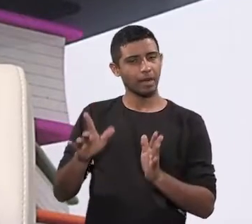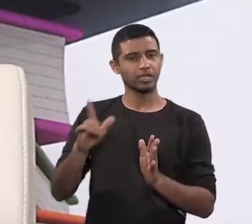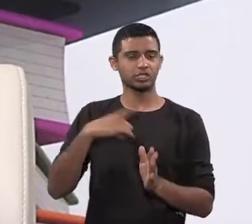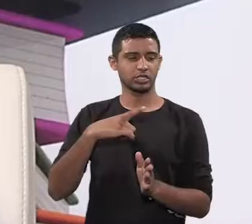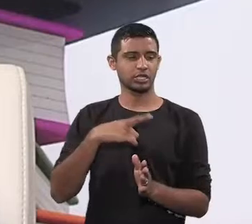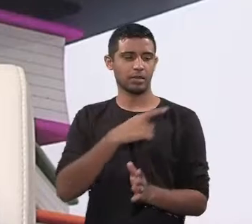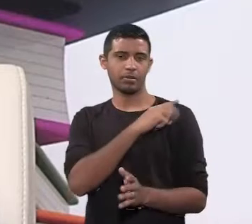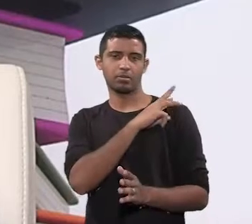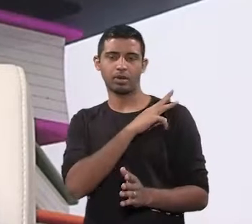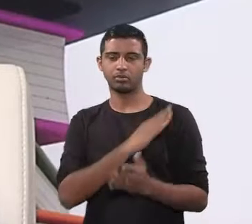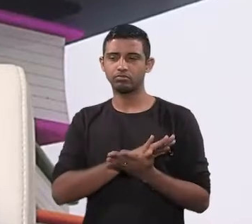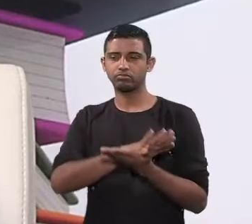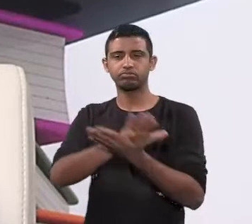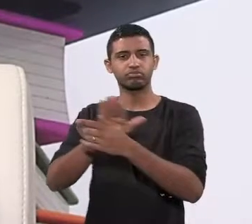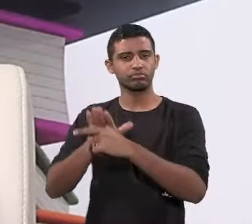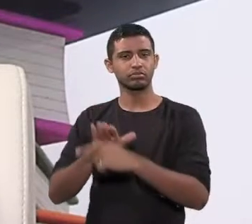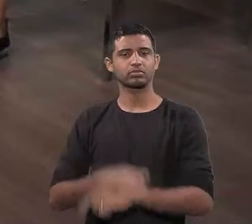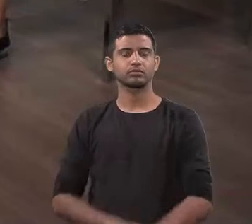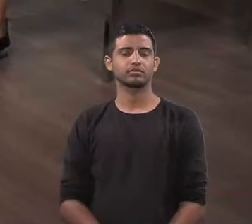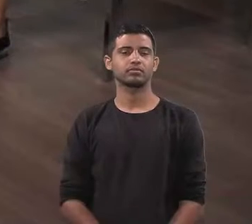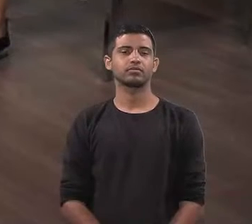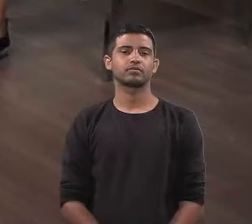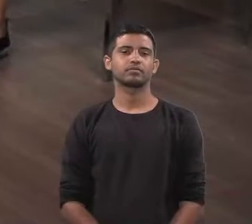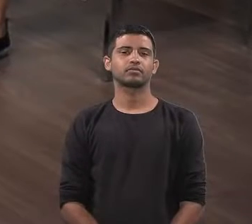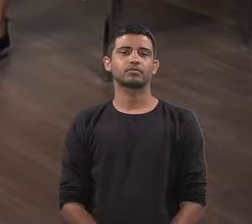ensino superior. E é muito bom.